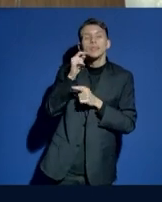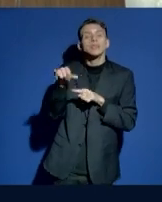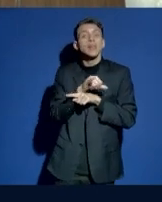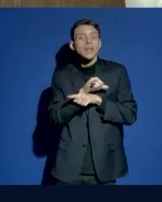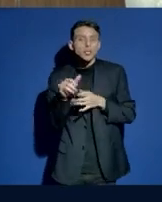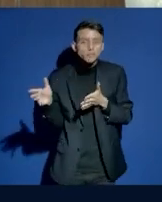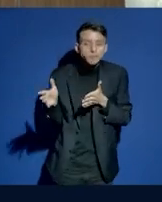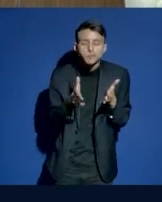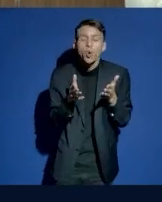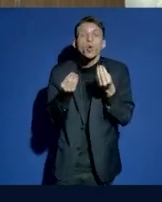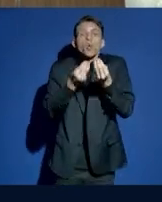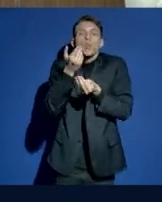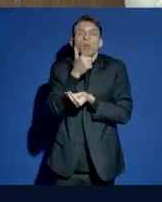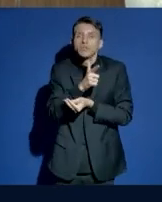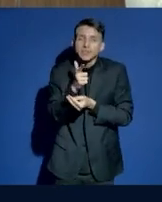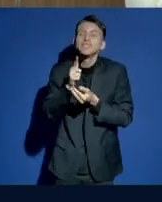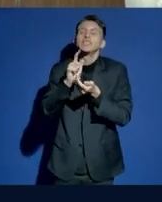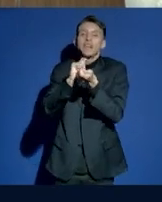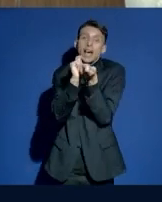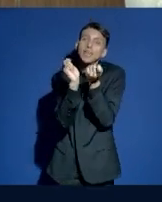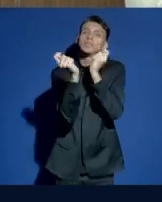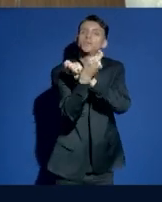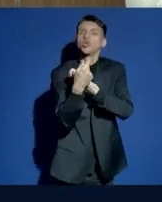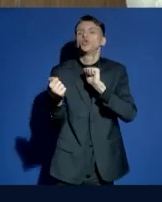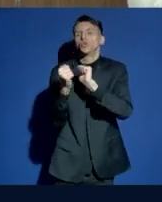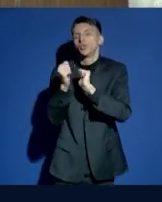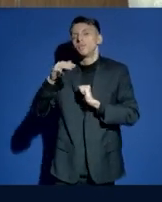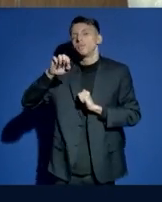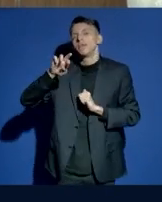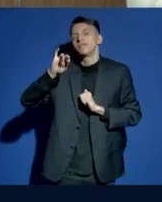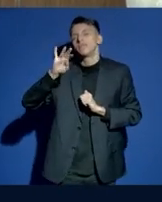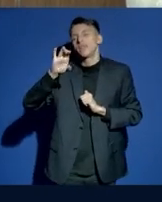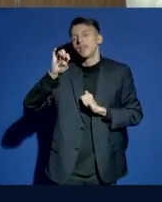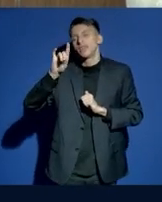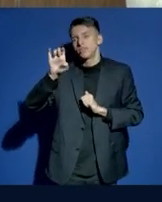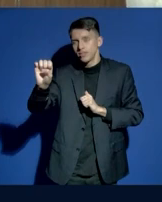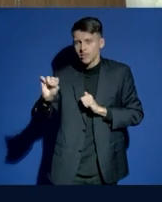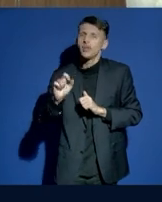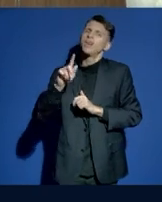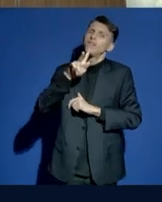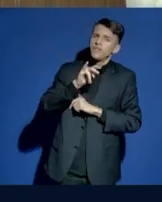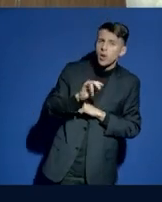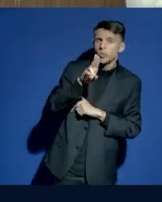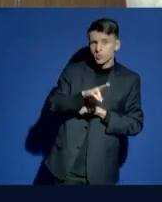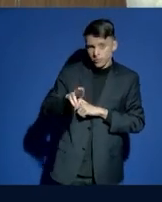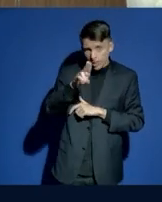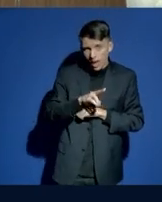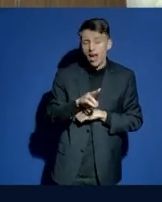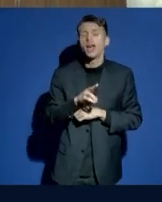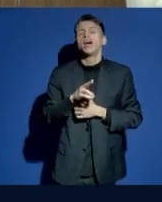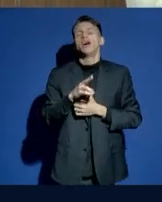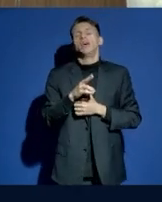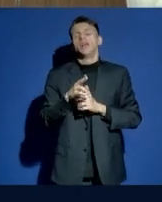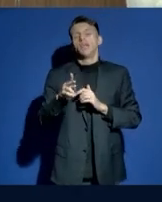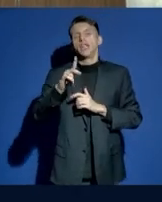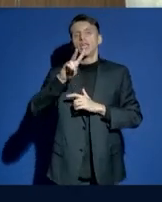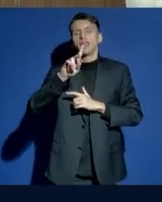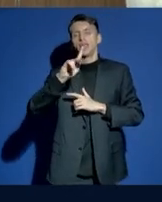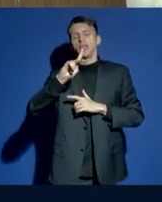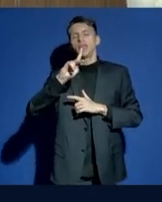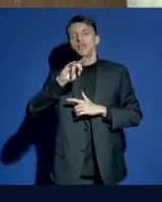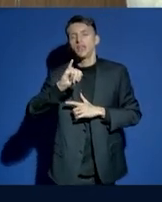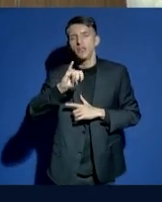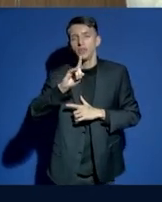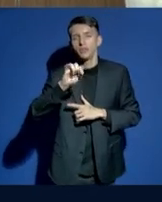para essa motorização inclusive junto com Mercedes se vamos para o hidrogênio verde né Tem uma foi dito aqui hoje sobre